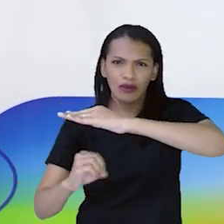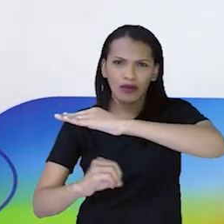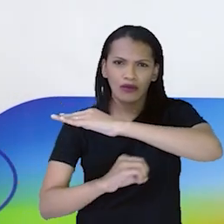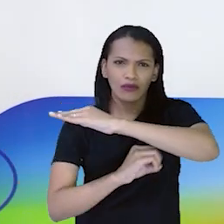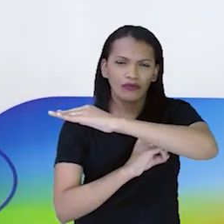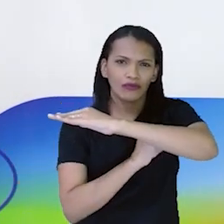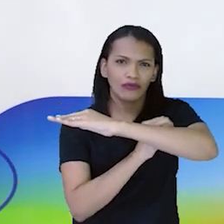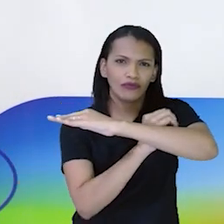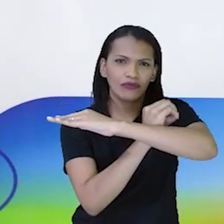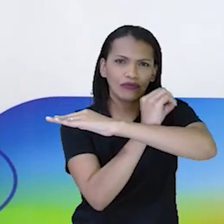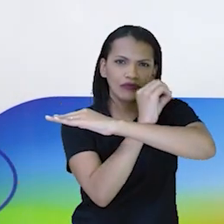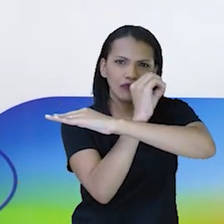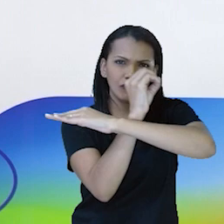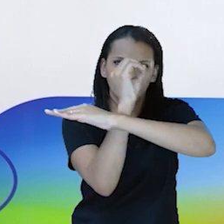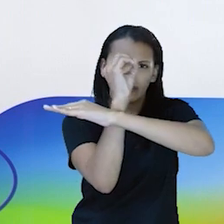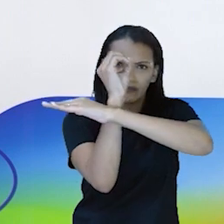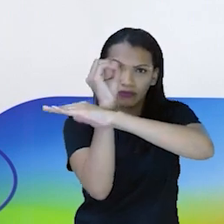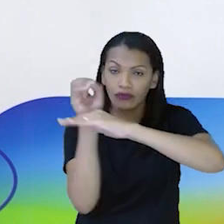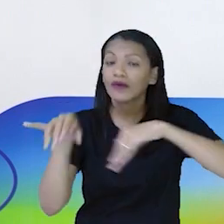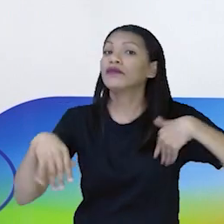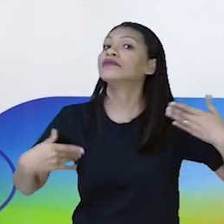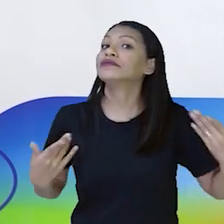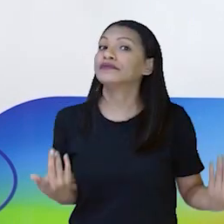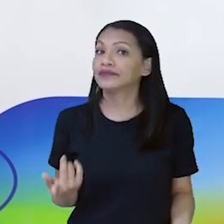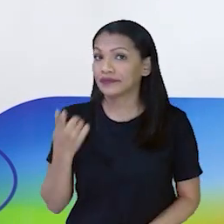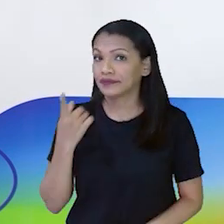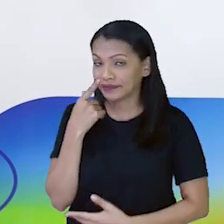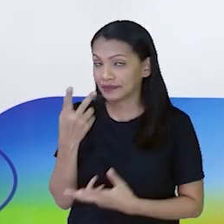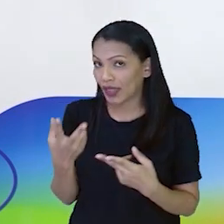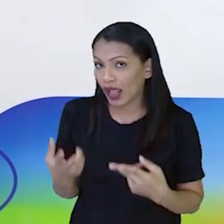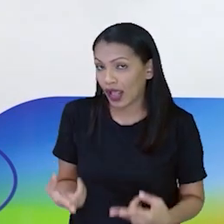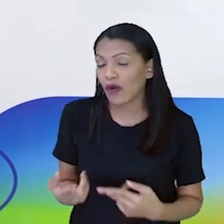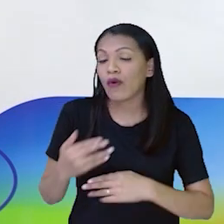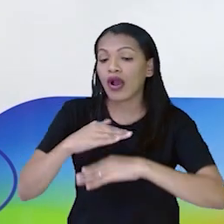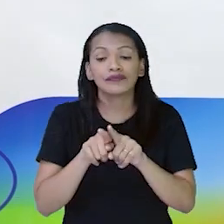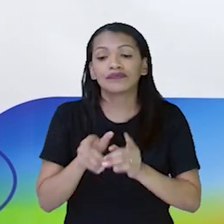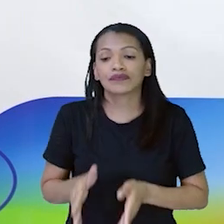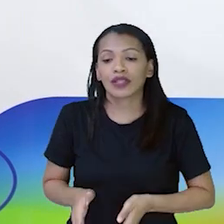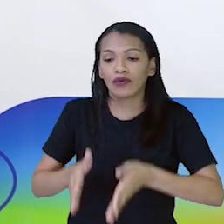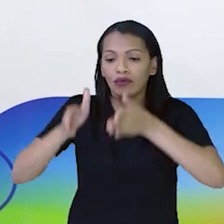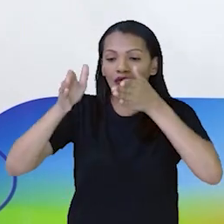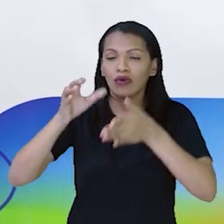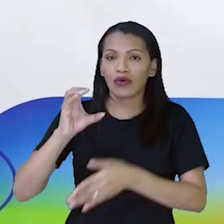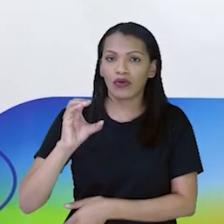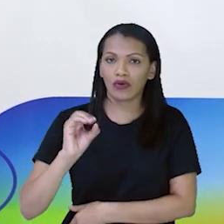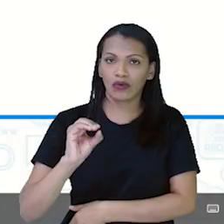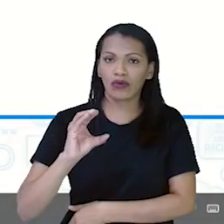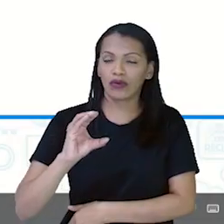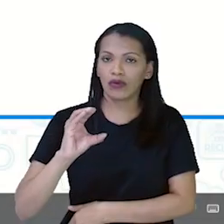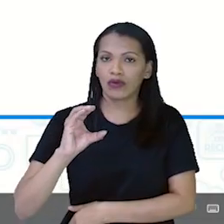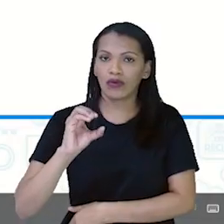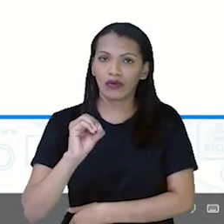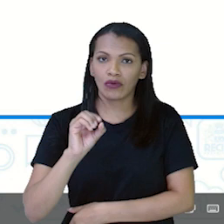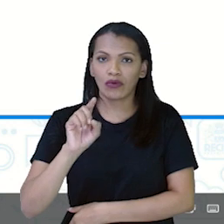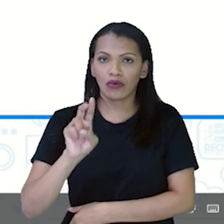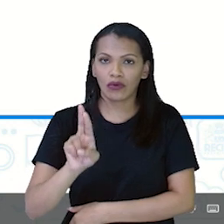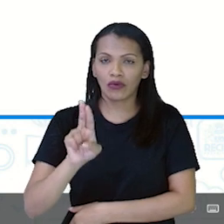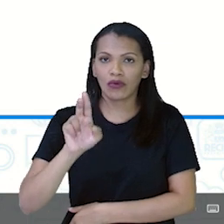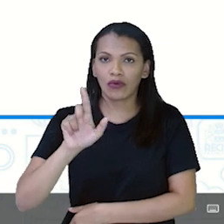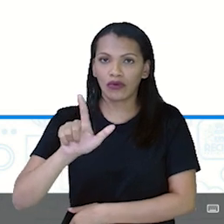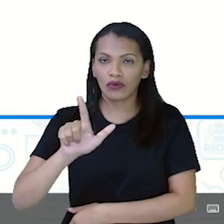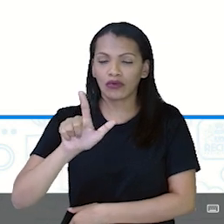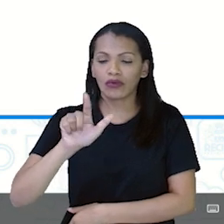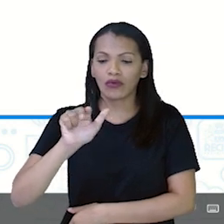tá? E as colunas estão na vertical, tá? Em pezinha, aquela coluna que sustenta a